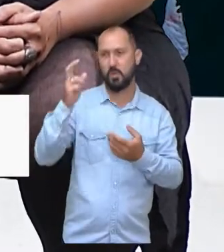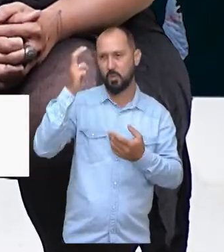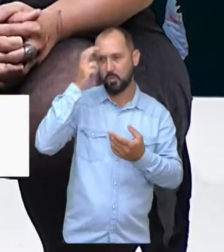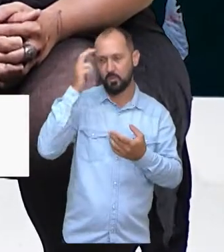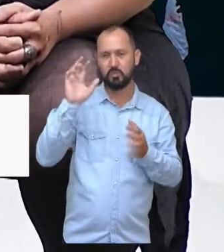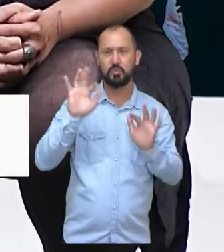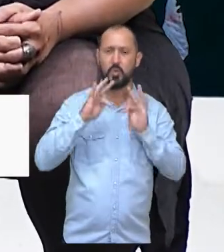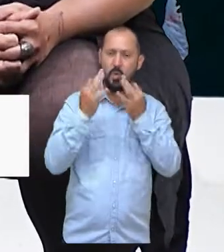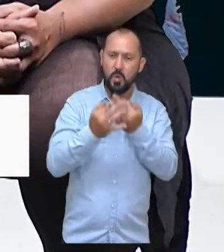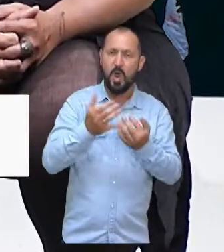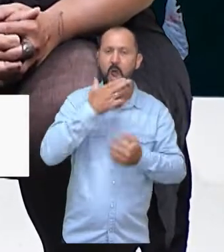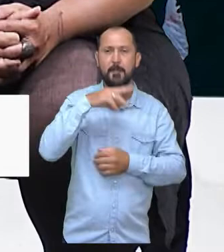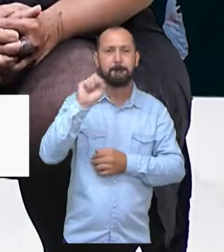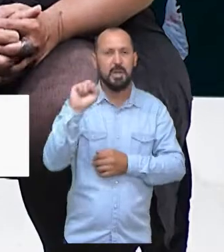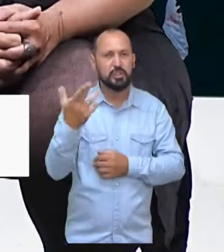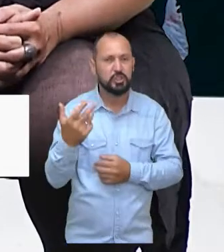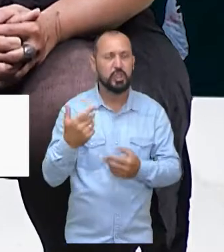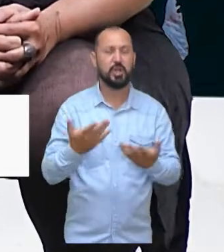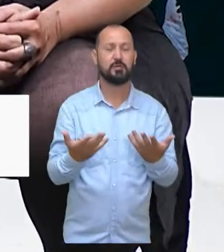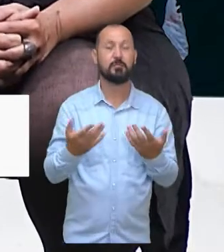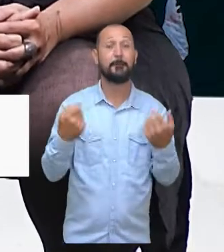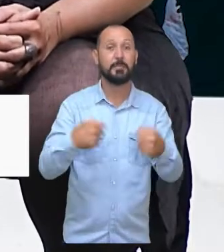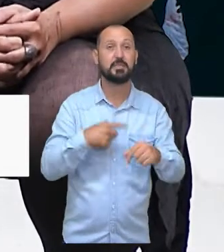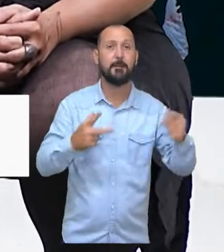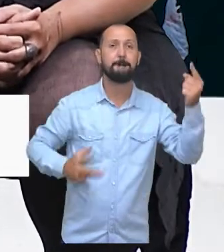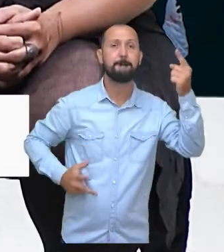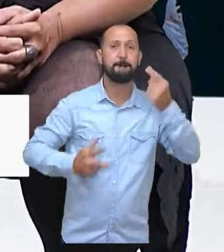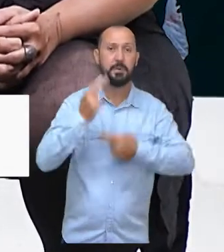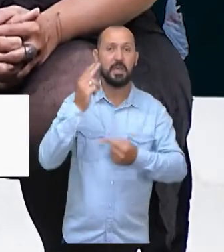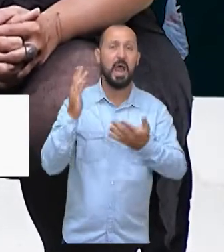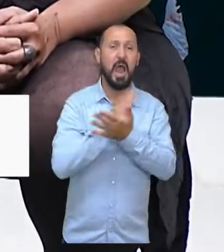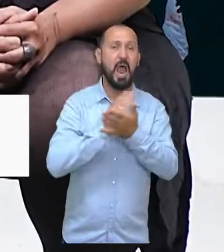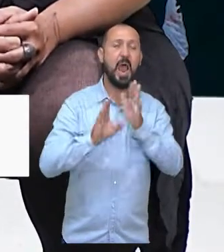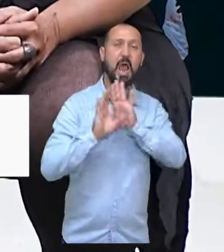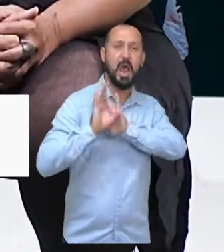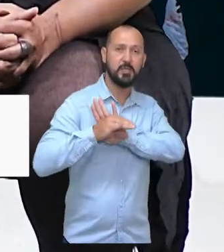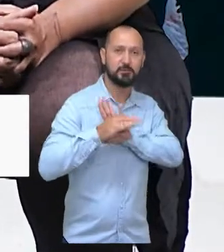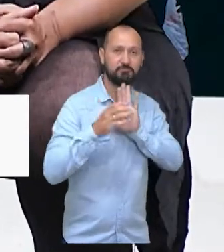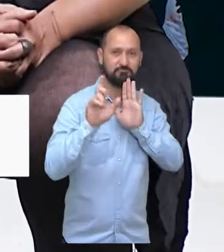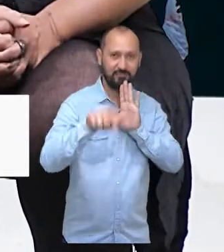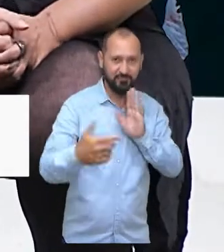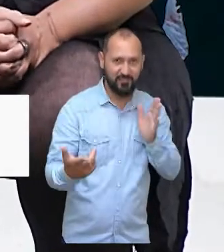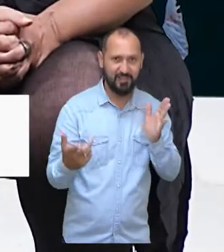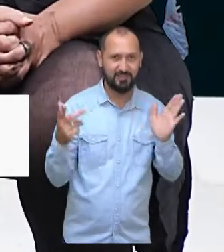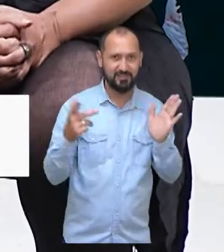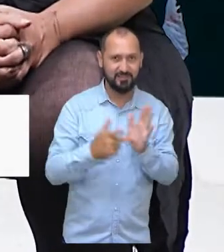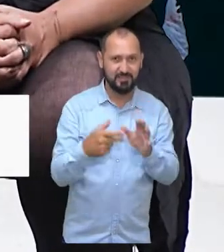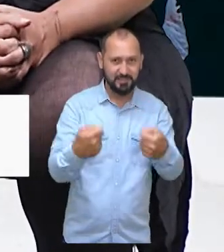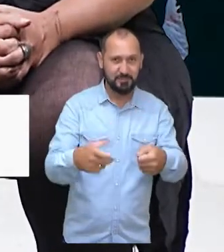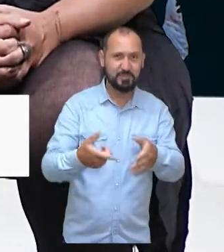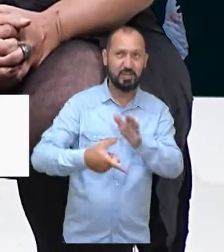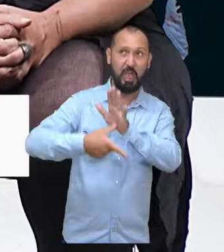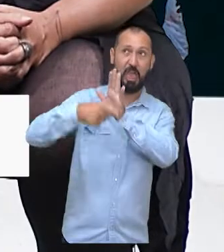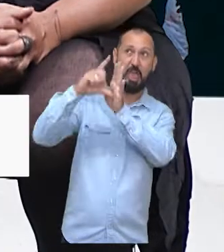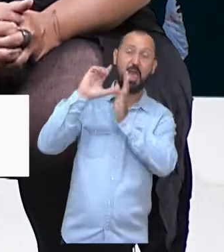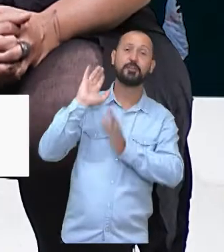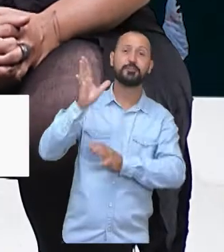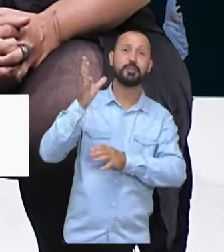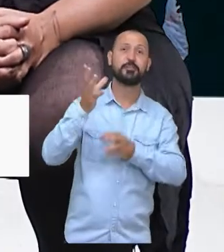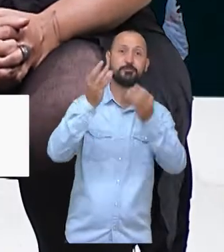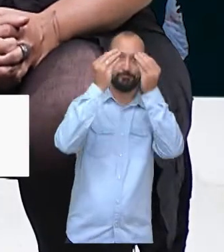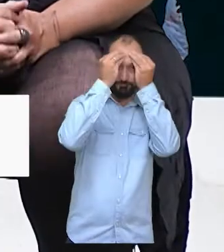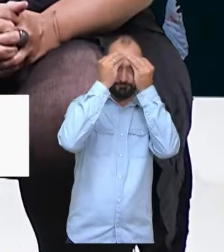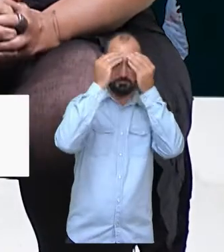né? A gente precisa quebrar alguns conceitos, né? Exatamente. Já pré-existentes. Exato. Felizmente, a gente